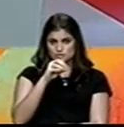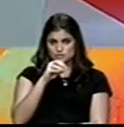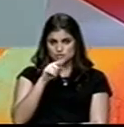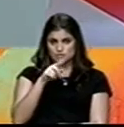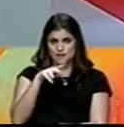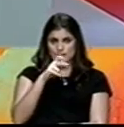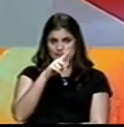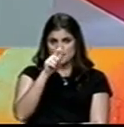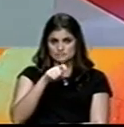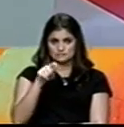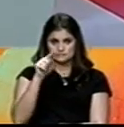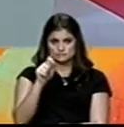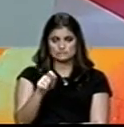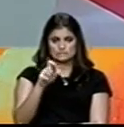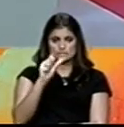desidrogenase,